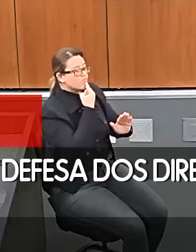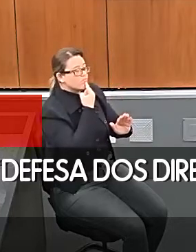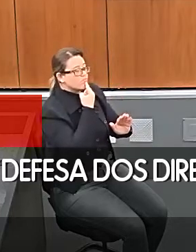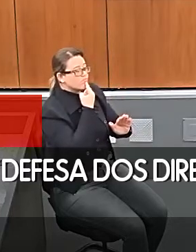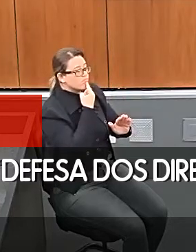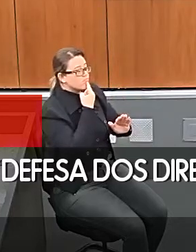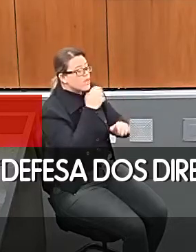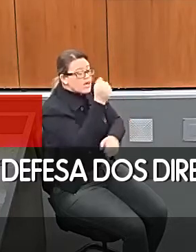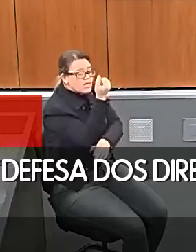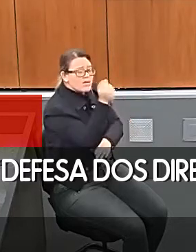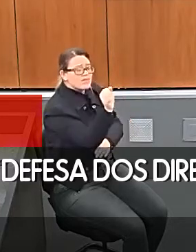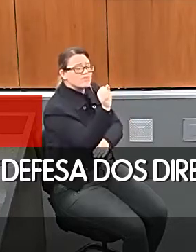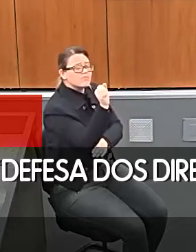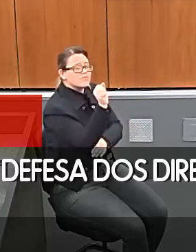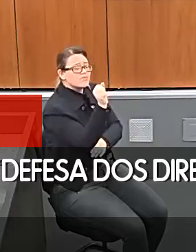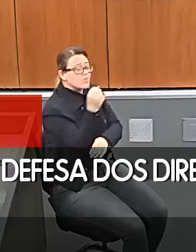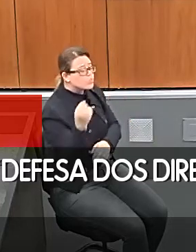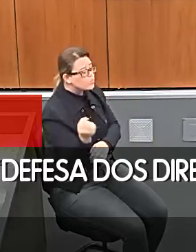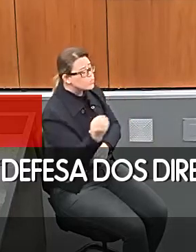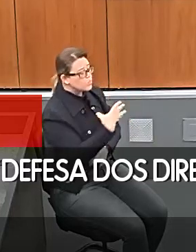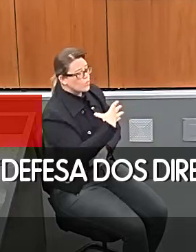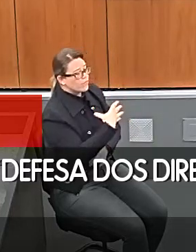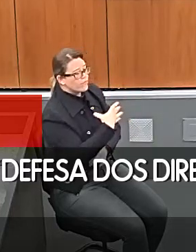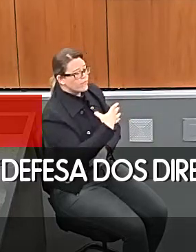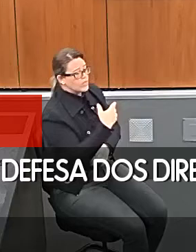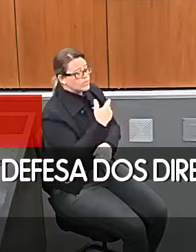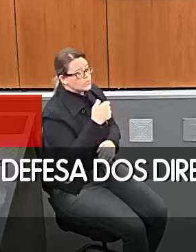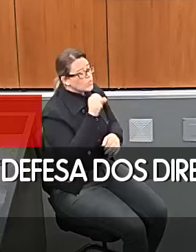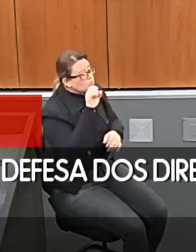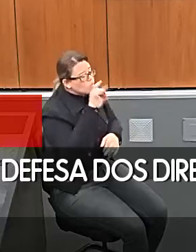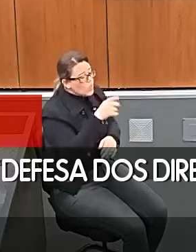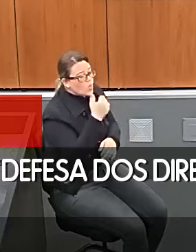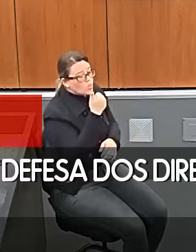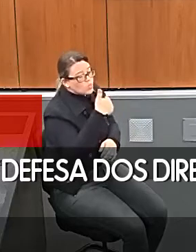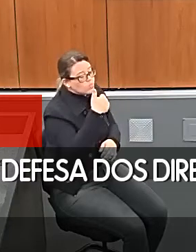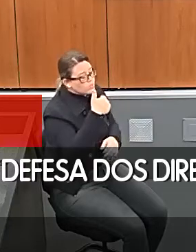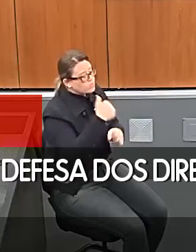ainda nova, né, jovem, nós não temos